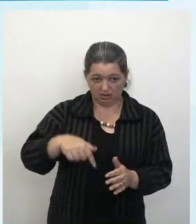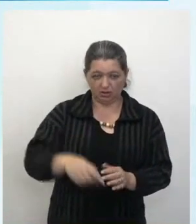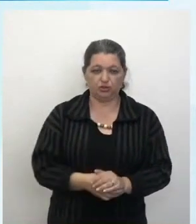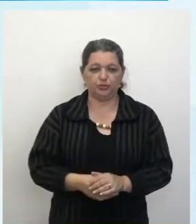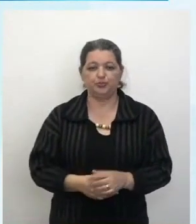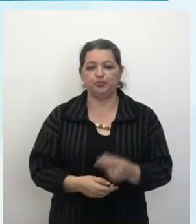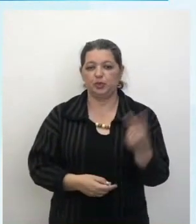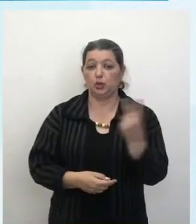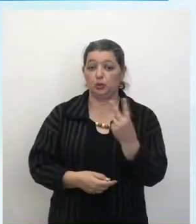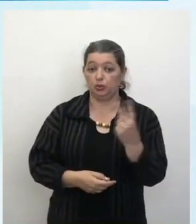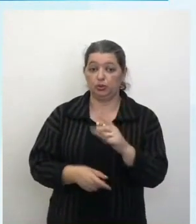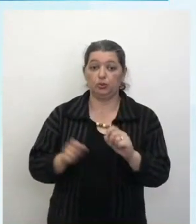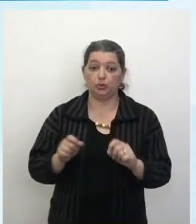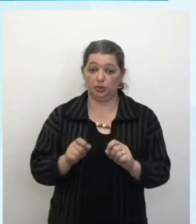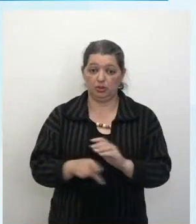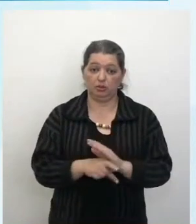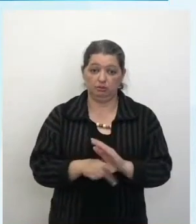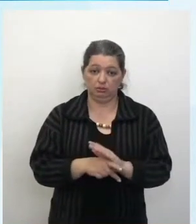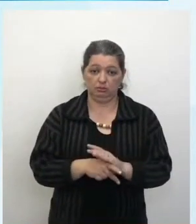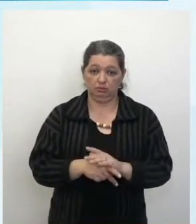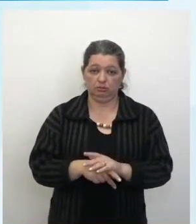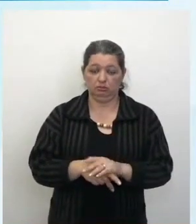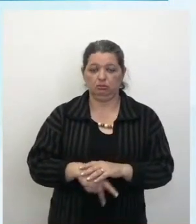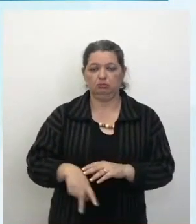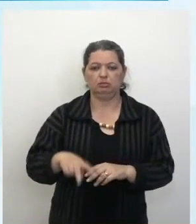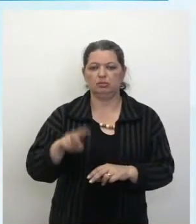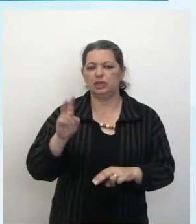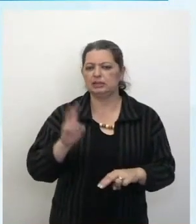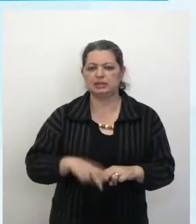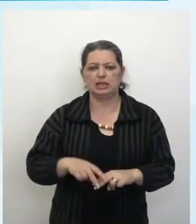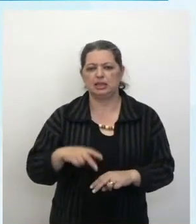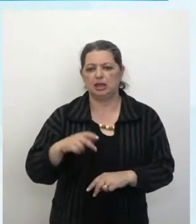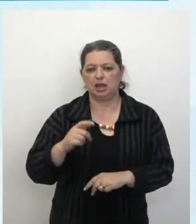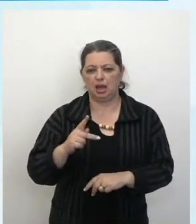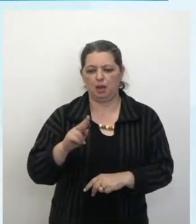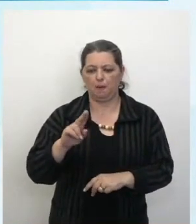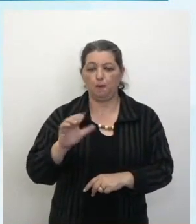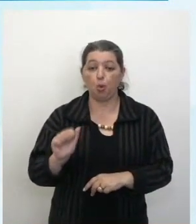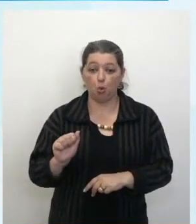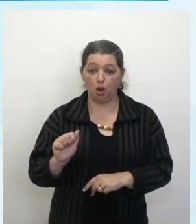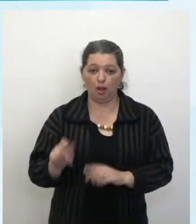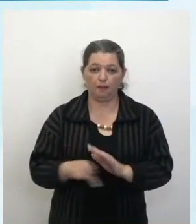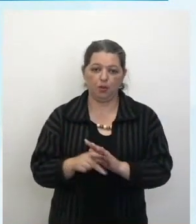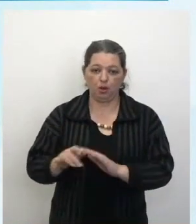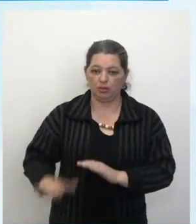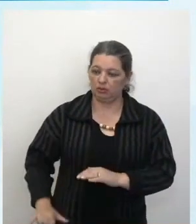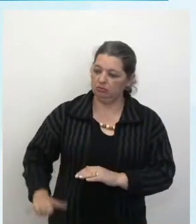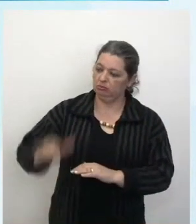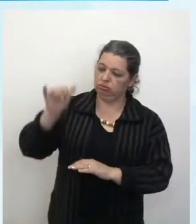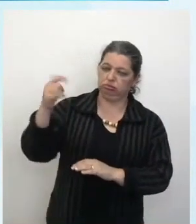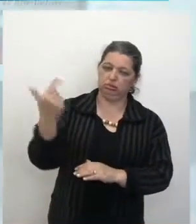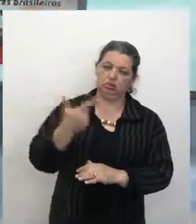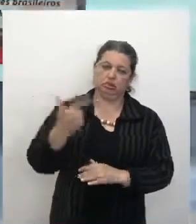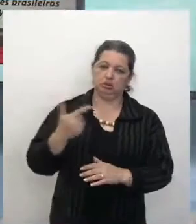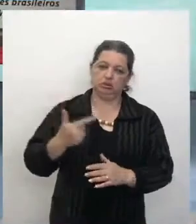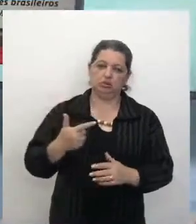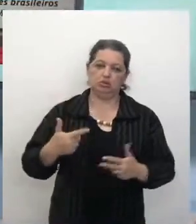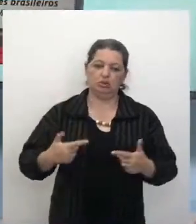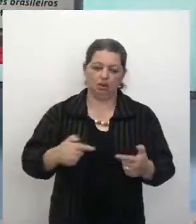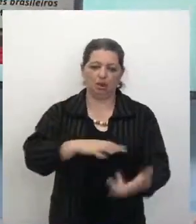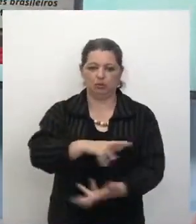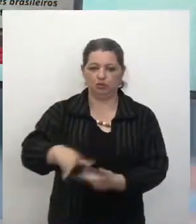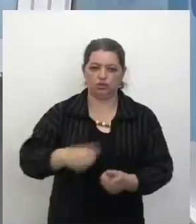e o segundo documentário chamado Senta a Pua sobre os aviadores brasileiros na segunda guerra mundial Thiago